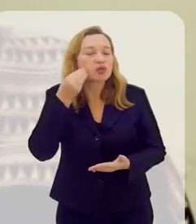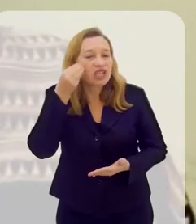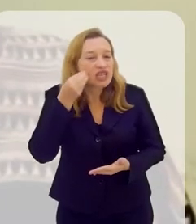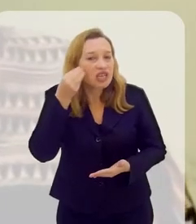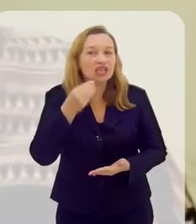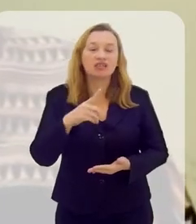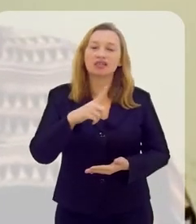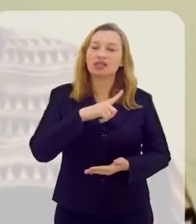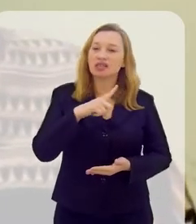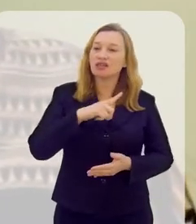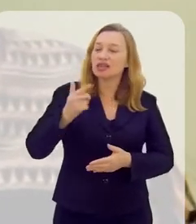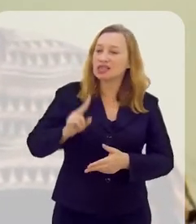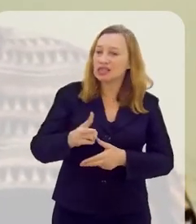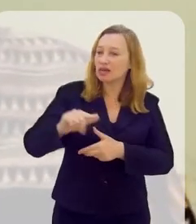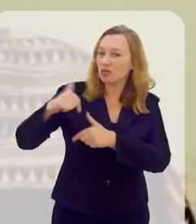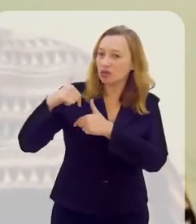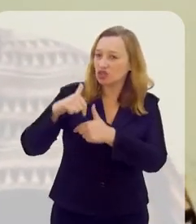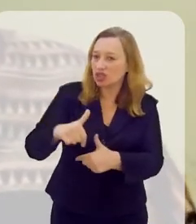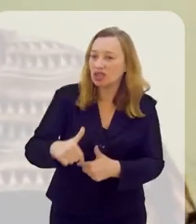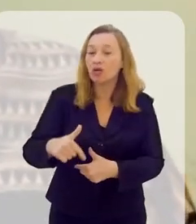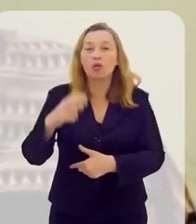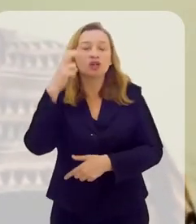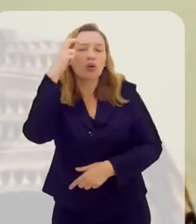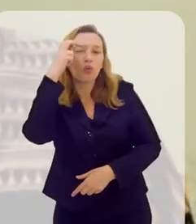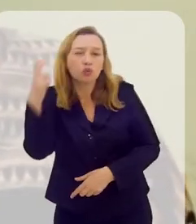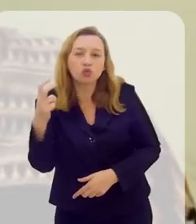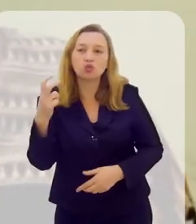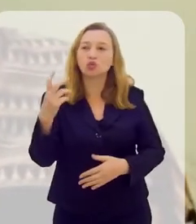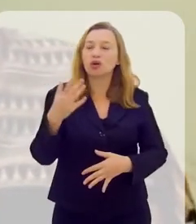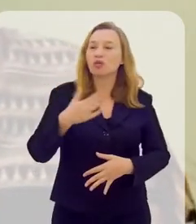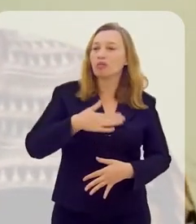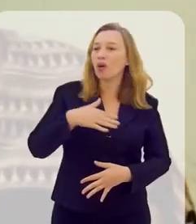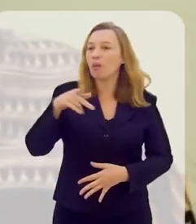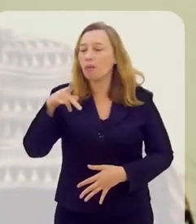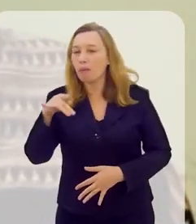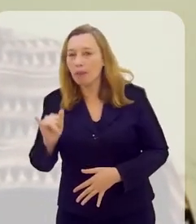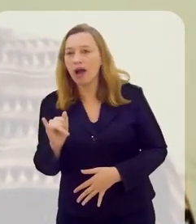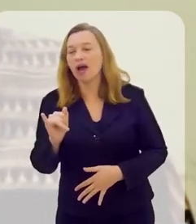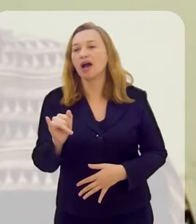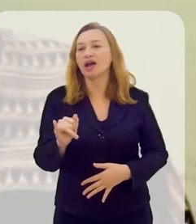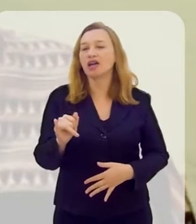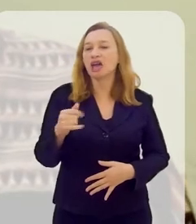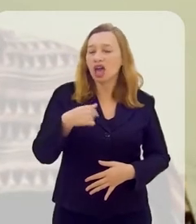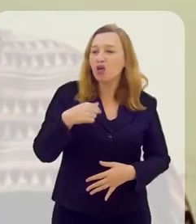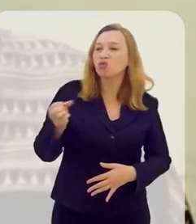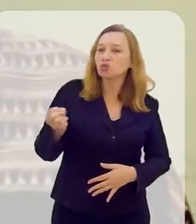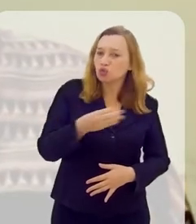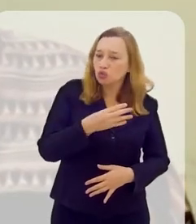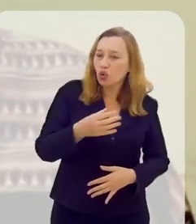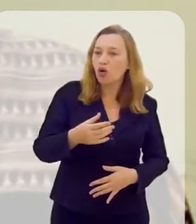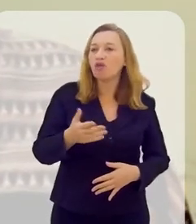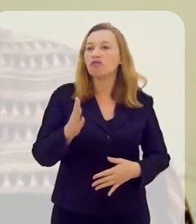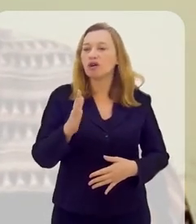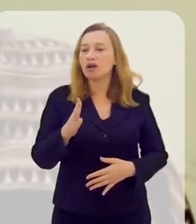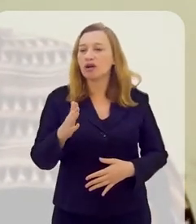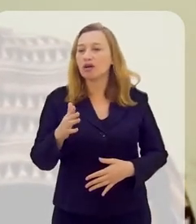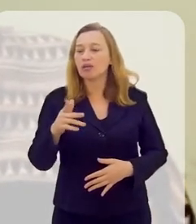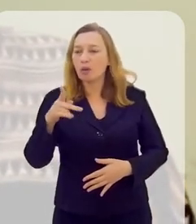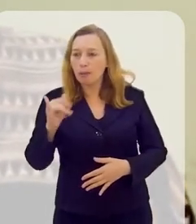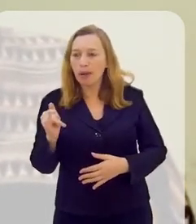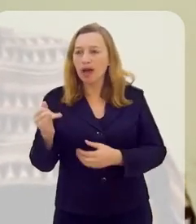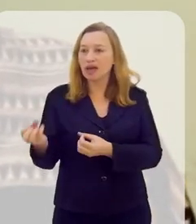fonte. Sempre com essas tradições, sempre com essa cultura, né? O meu pai, nós viemos de lá muito novo, meu pai trouxe